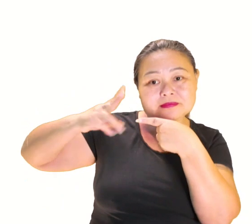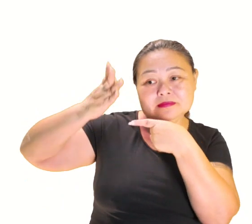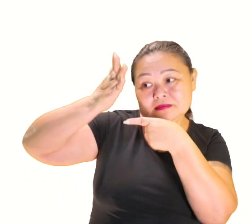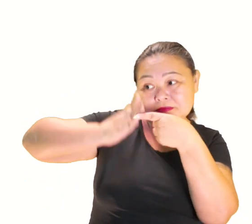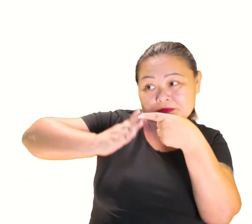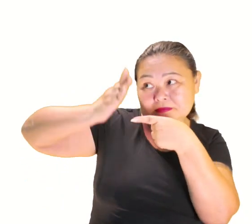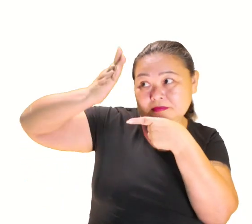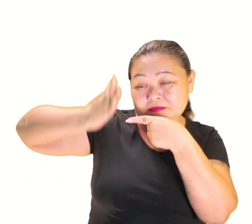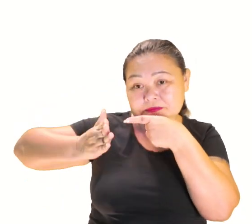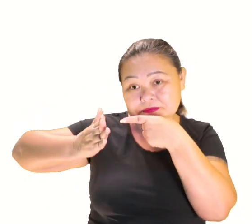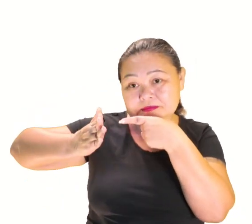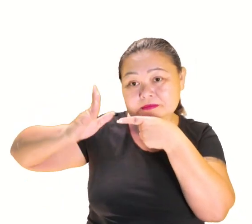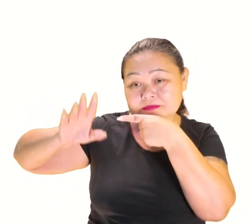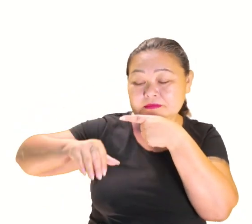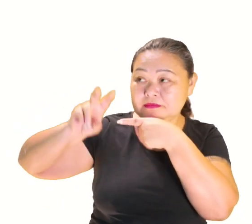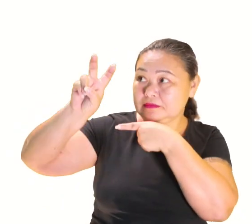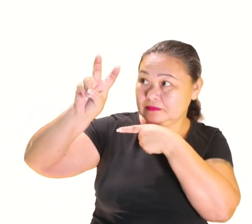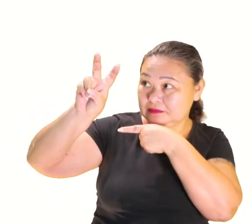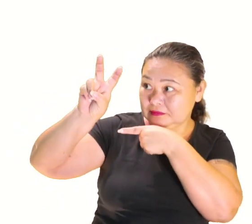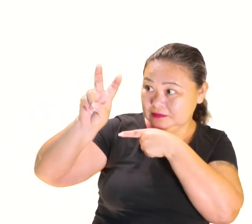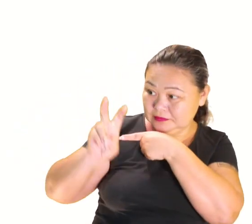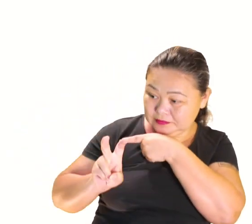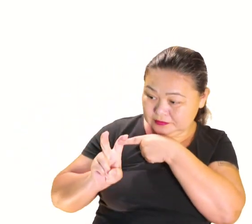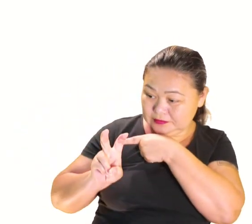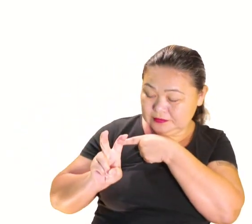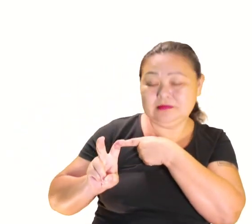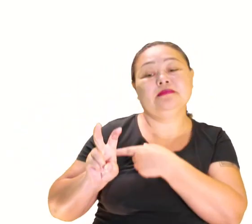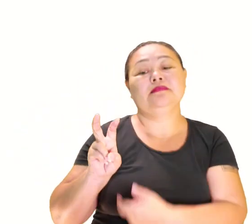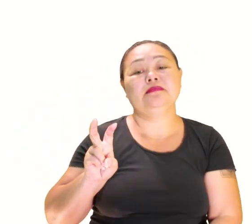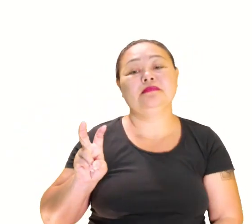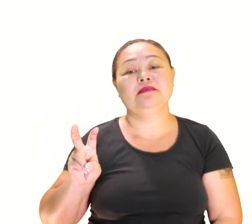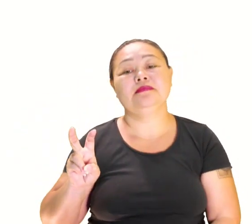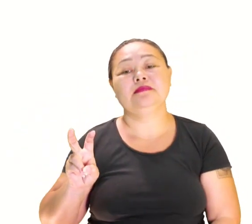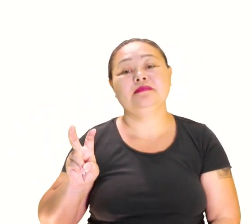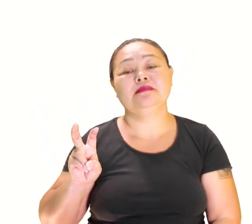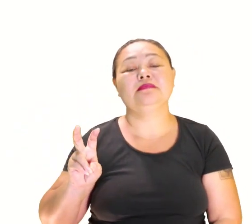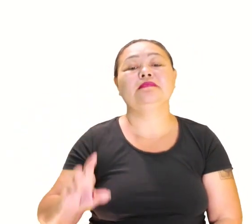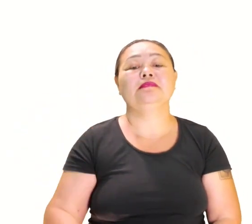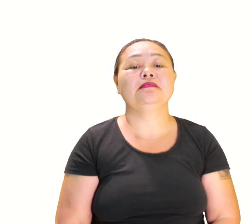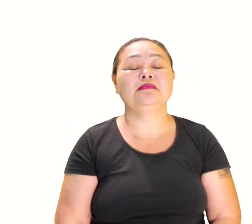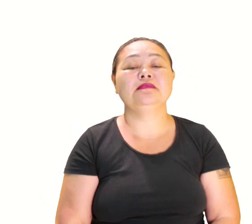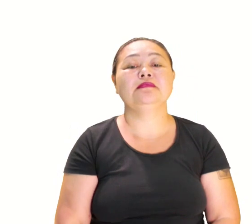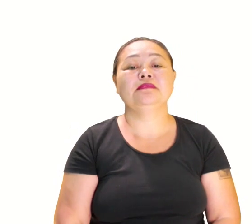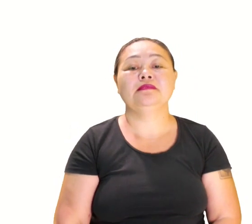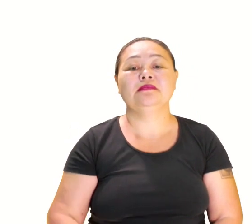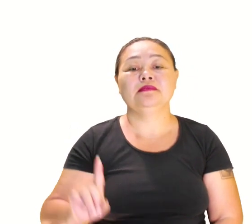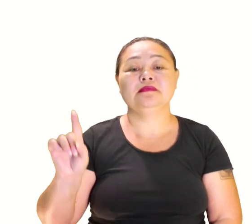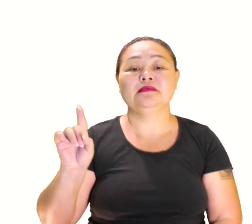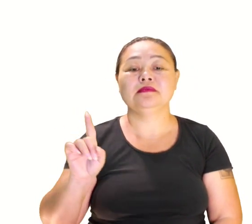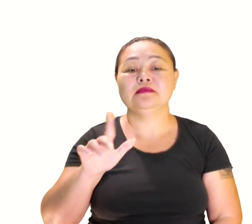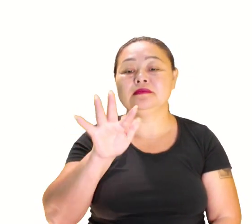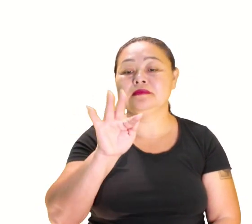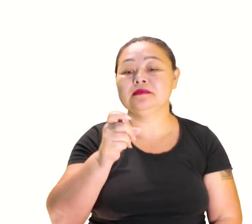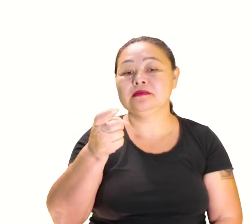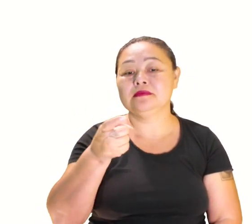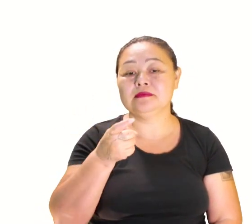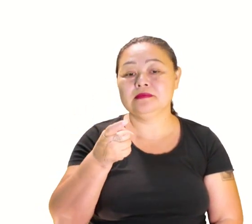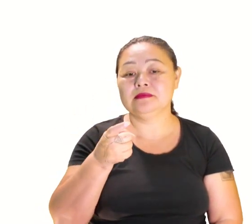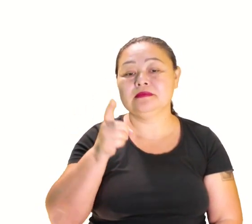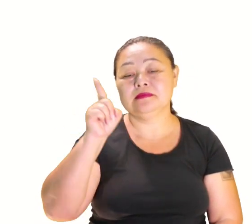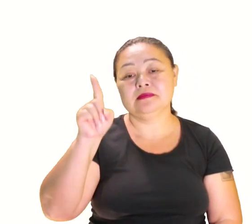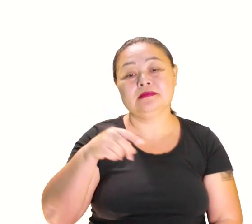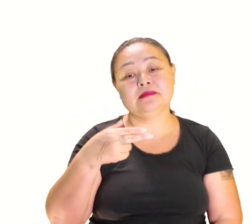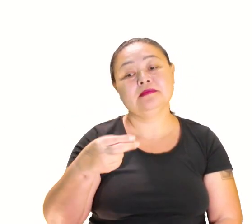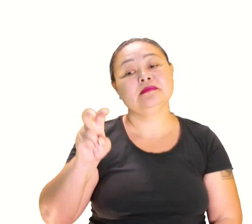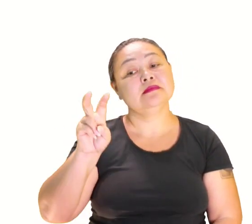Corta base e logaritmando e já nossa resposta é o próprio expoente. Então, o nosso f de x vai